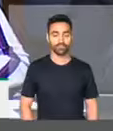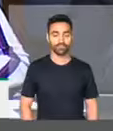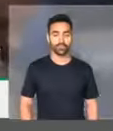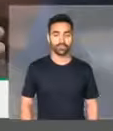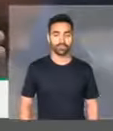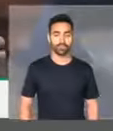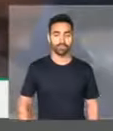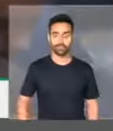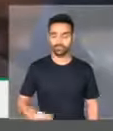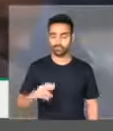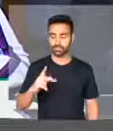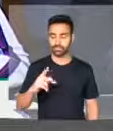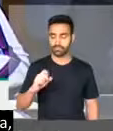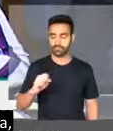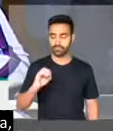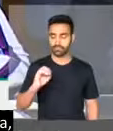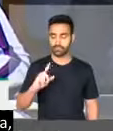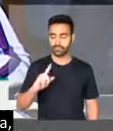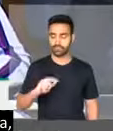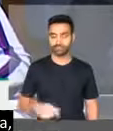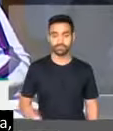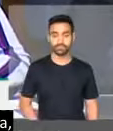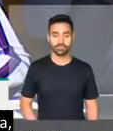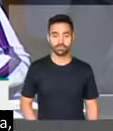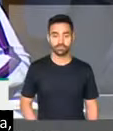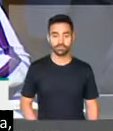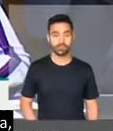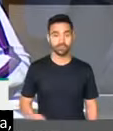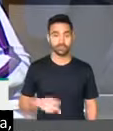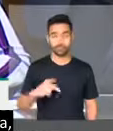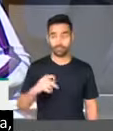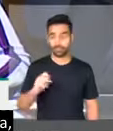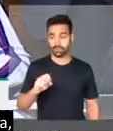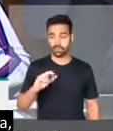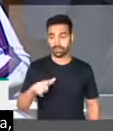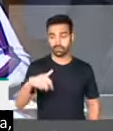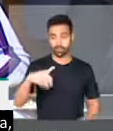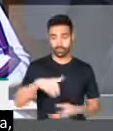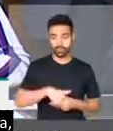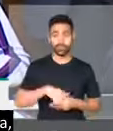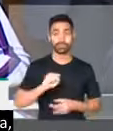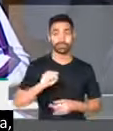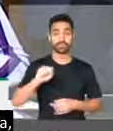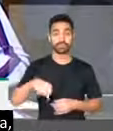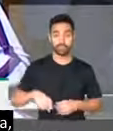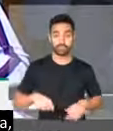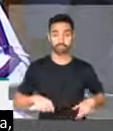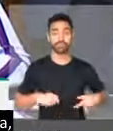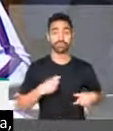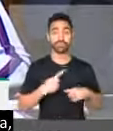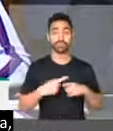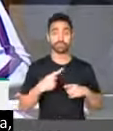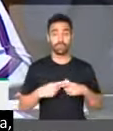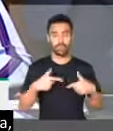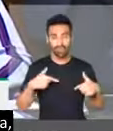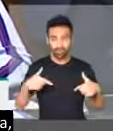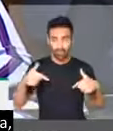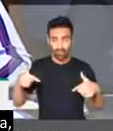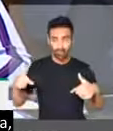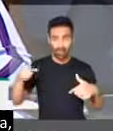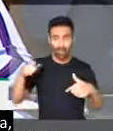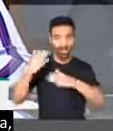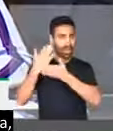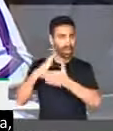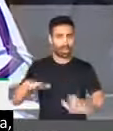Como voto, pessoal? Pessoal encaminha sim, deputada Soraya, porque a luta antimanicomial é uma